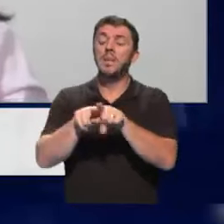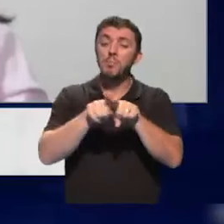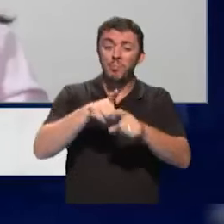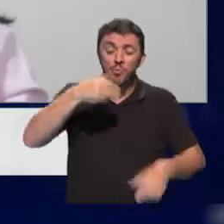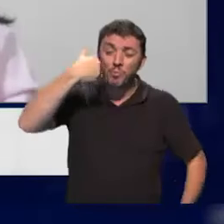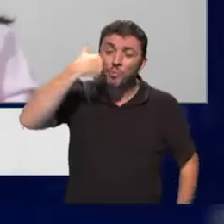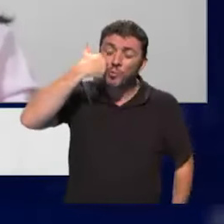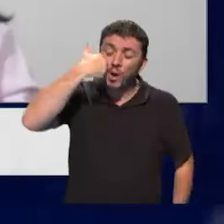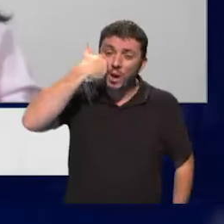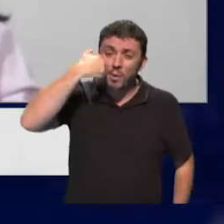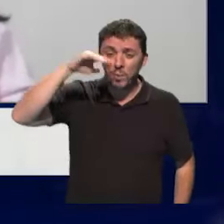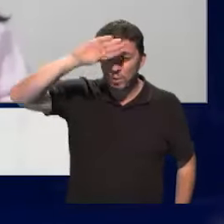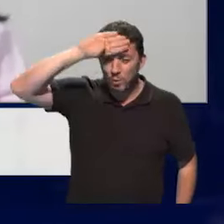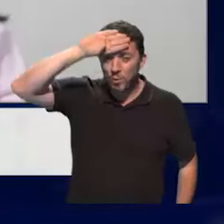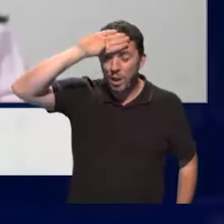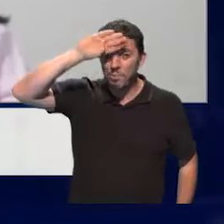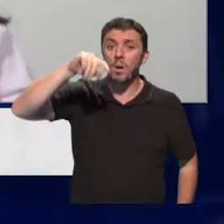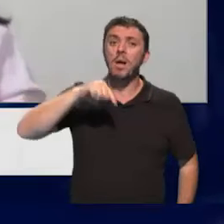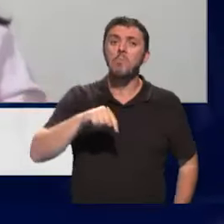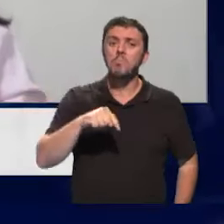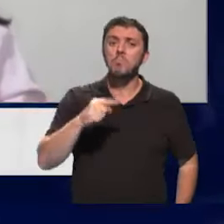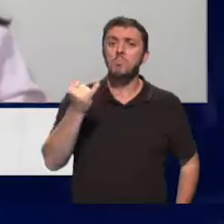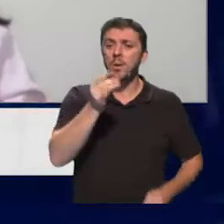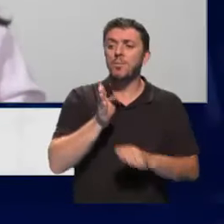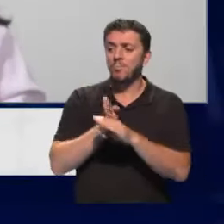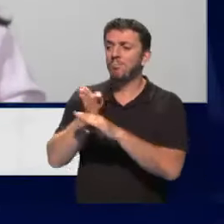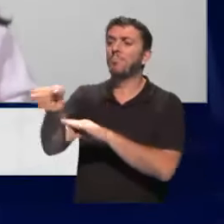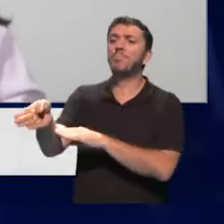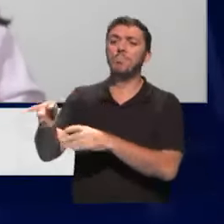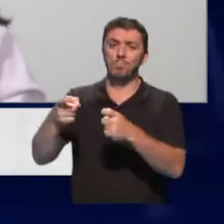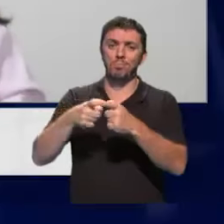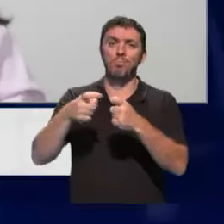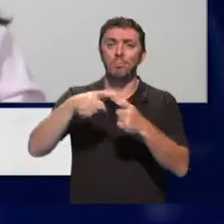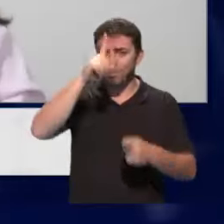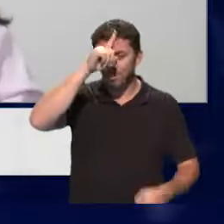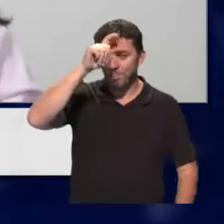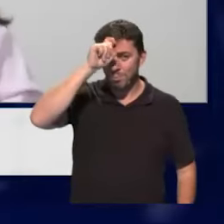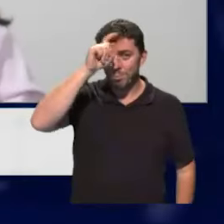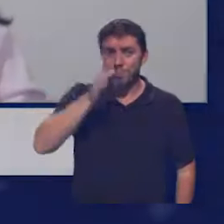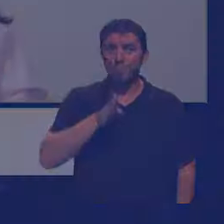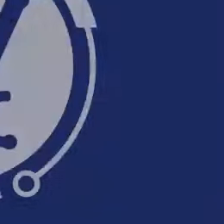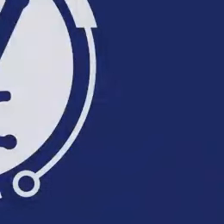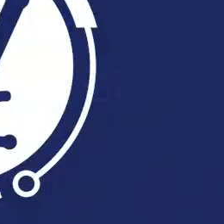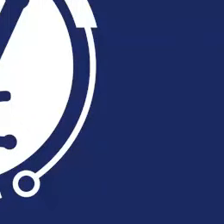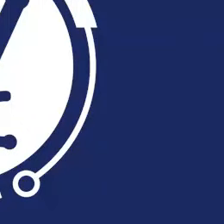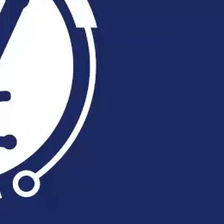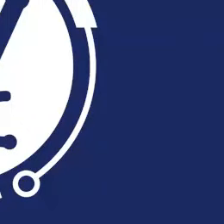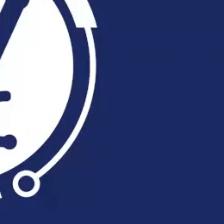né? Esses são sinais importantes que devem levar o paciente a procurar o atendimento.